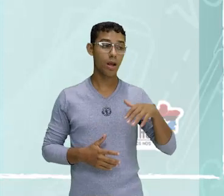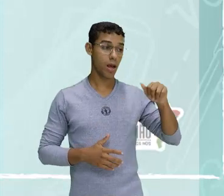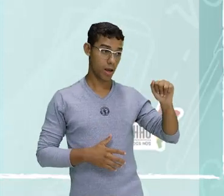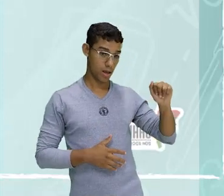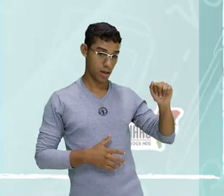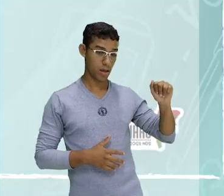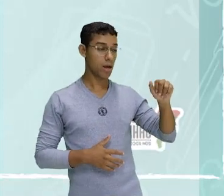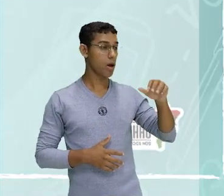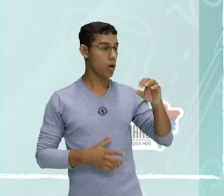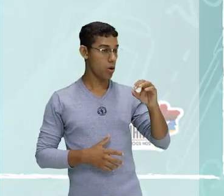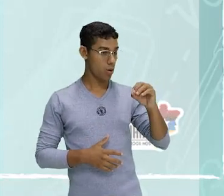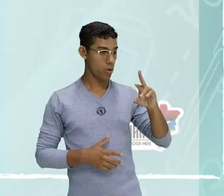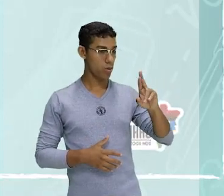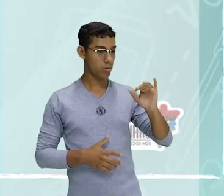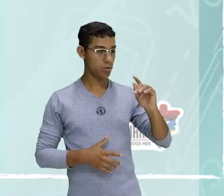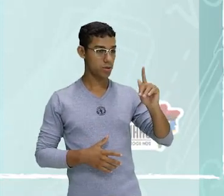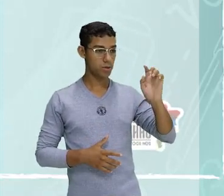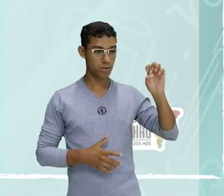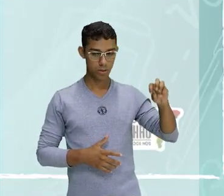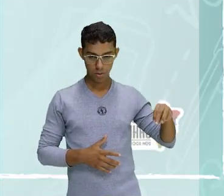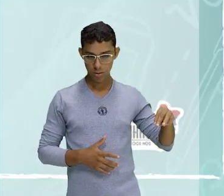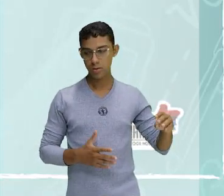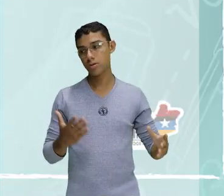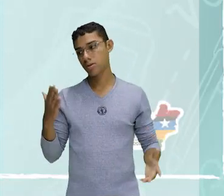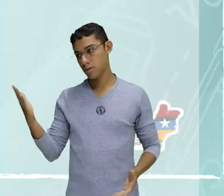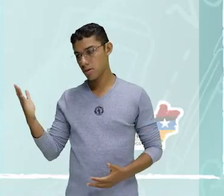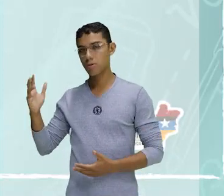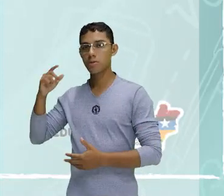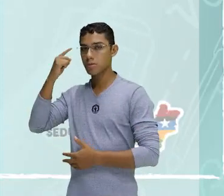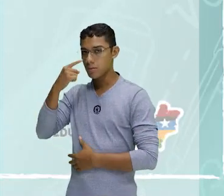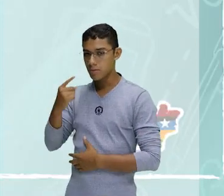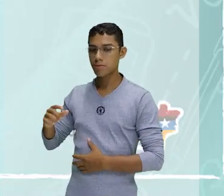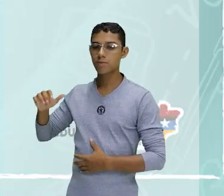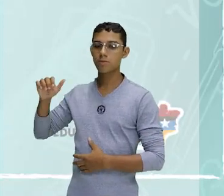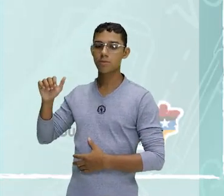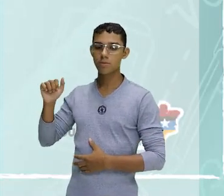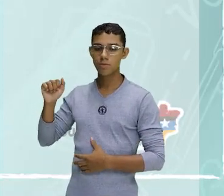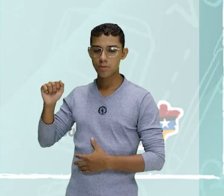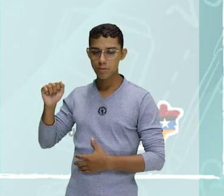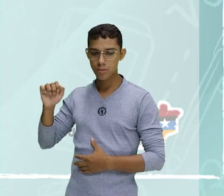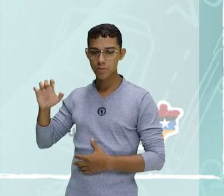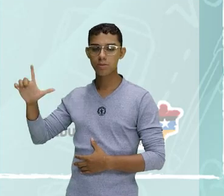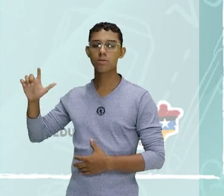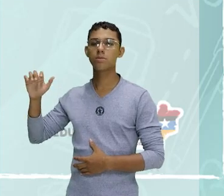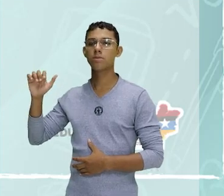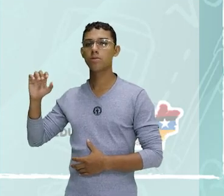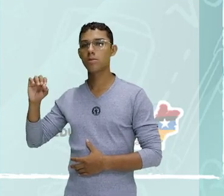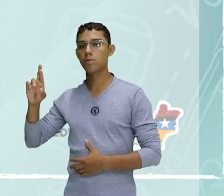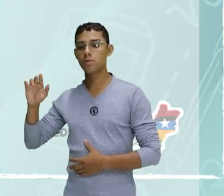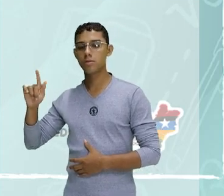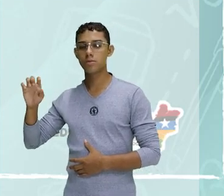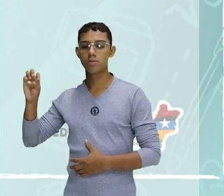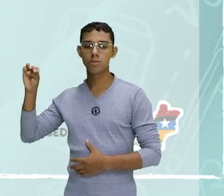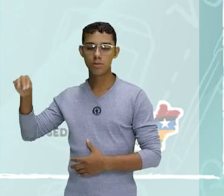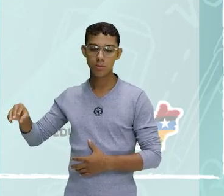As regras, tá? Tudo tem uma regrinha básica. E as regras das palavras